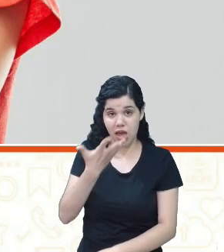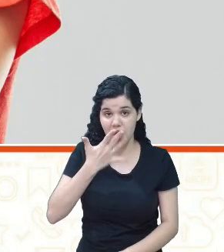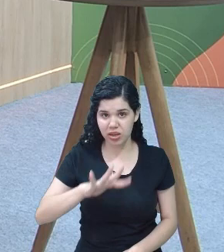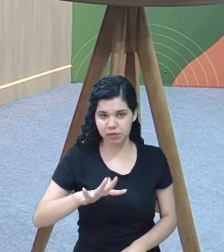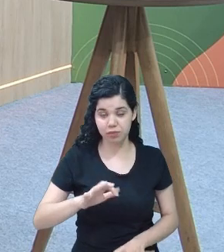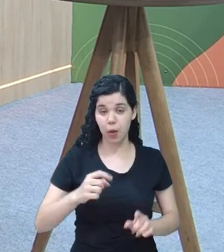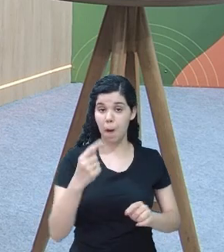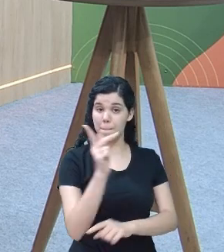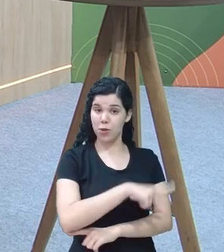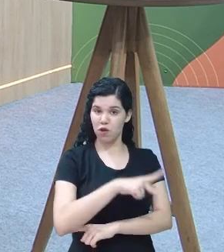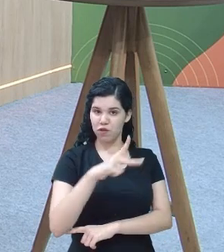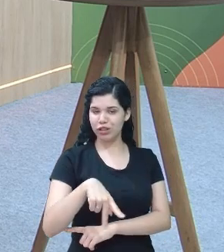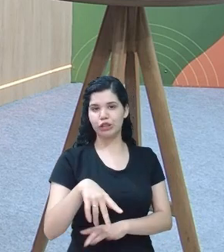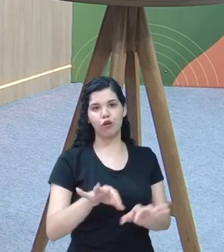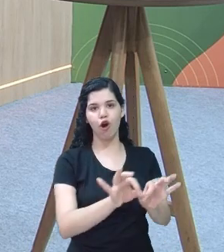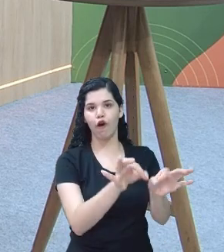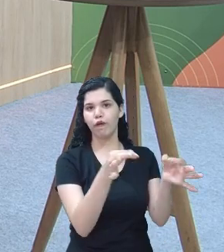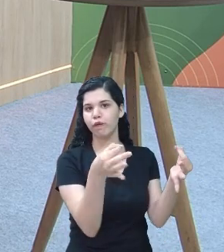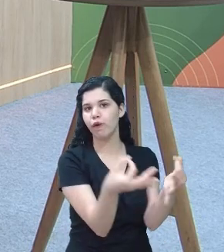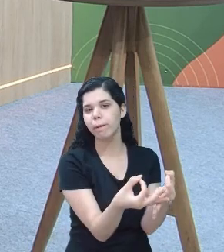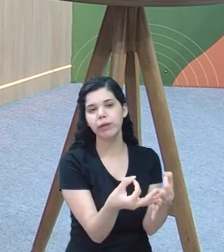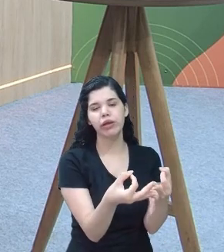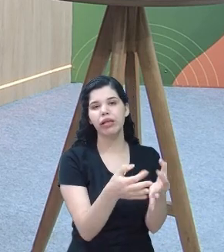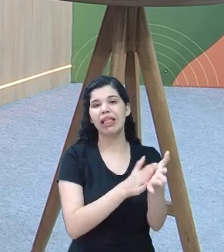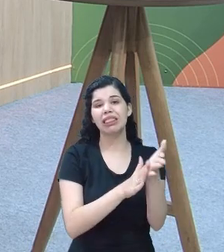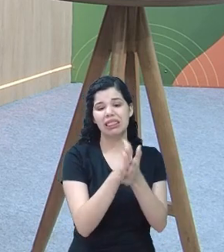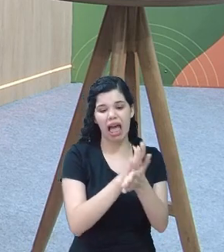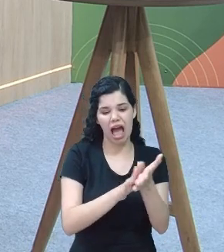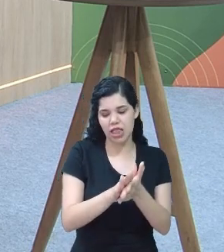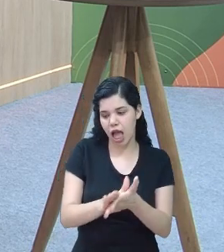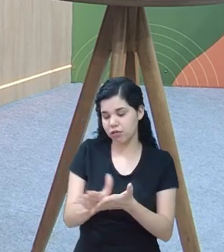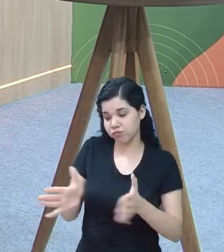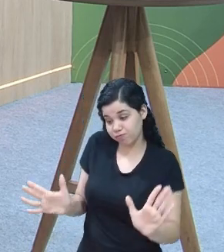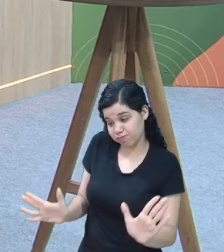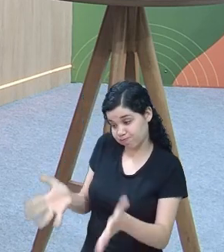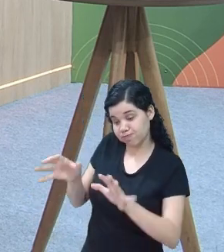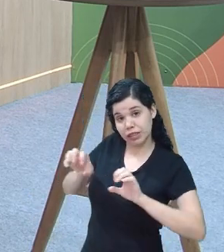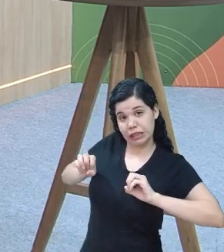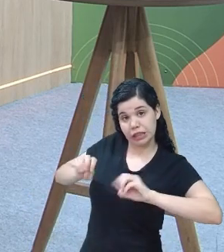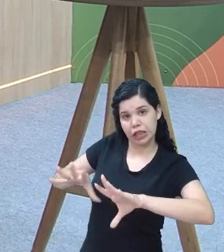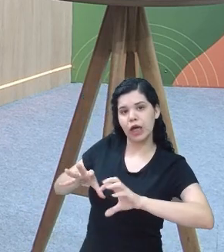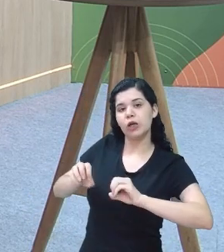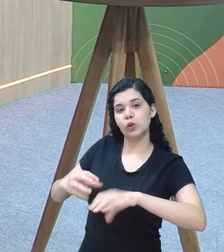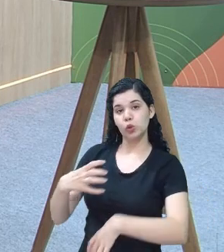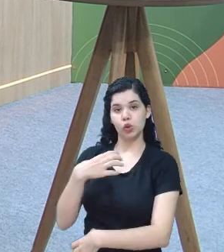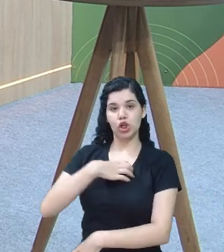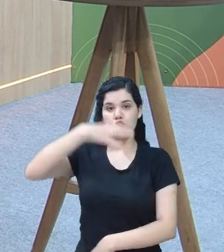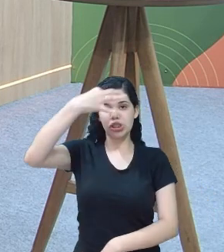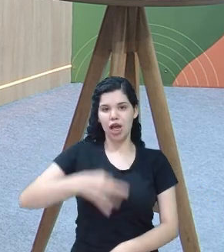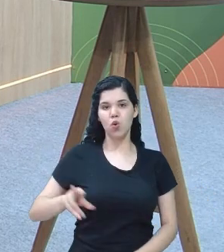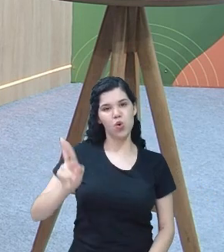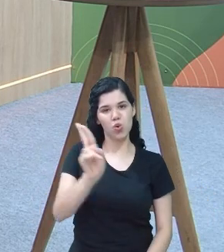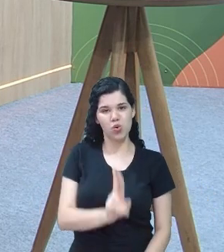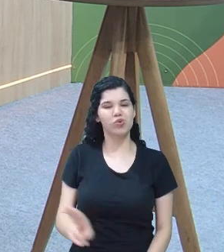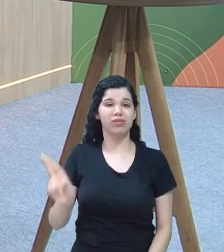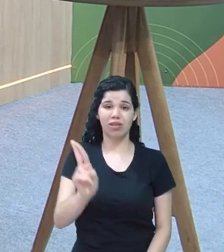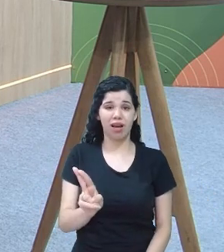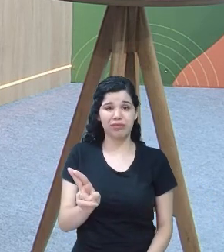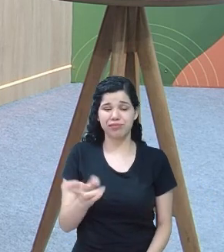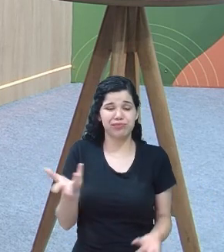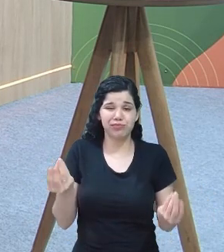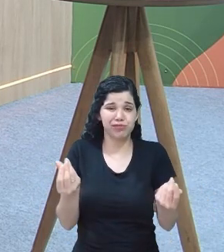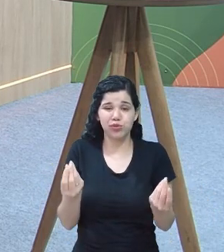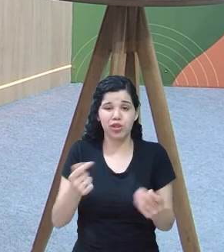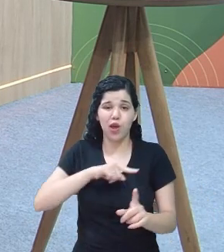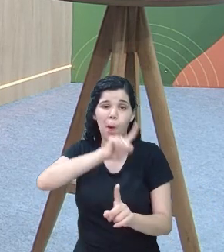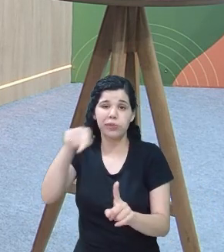o professor, se a família, não ensinar como utilizar aquele recurso, de nada vai